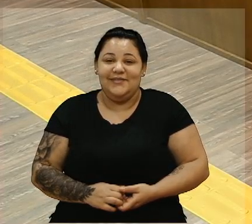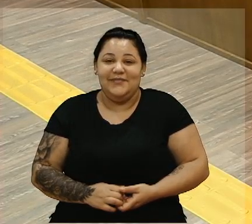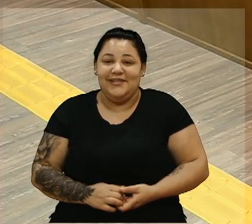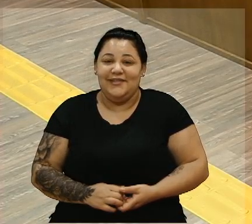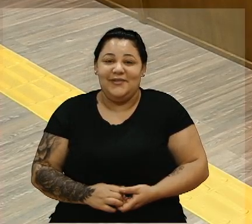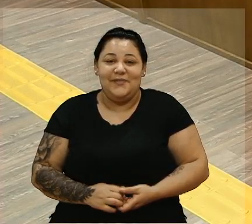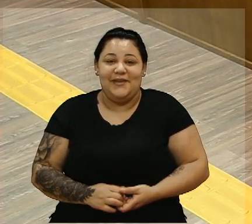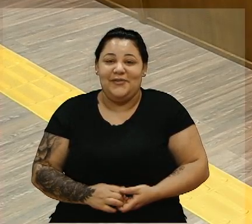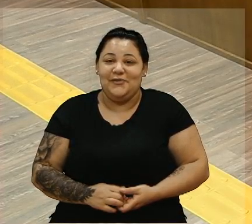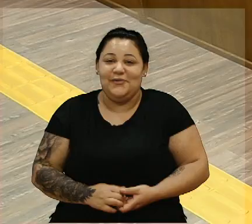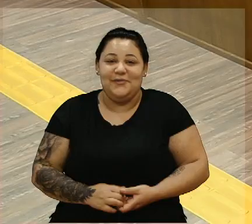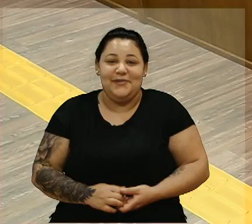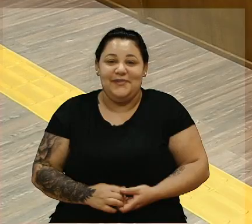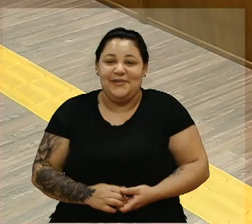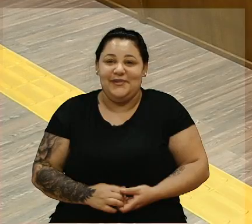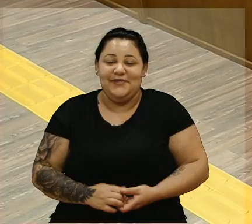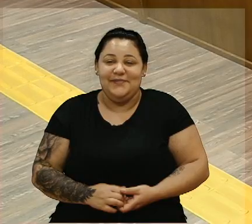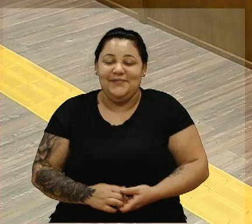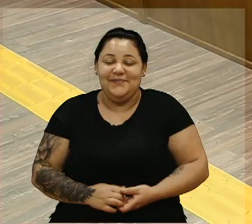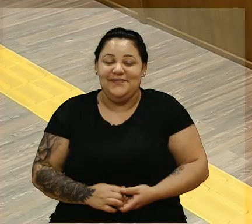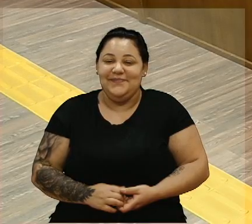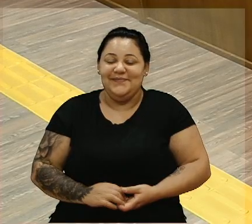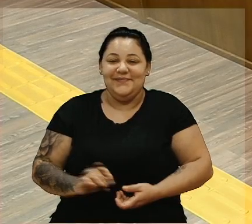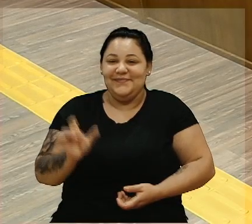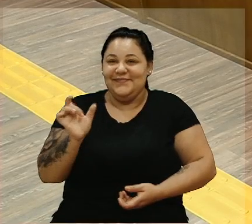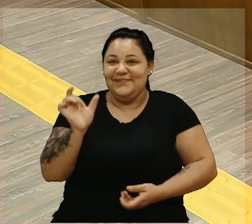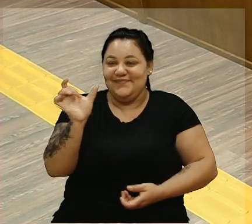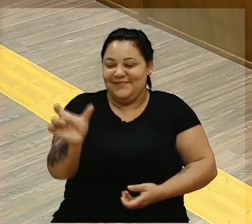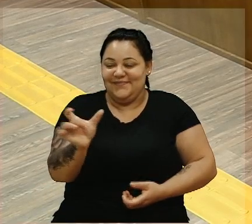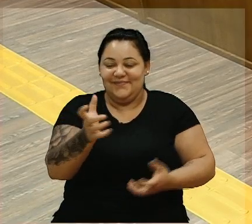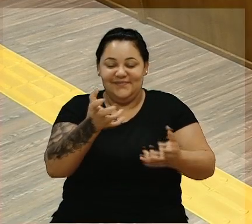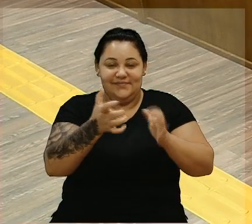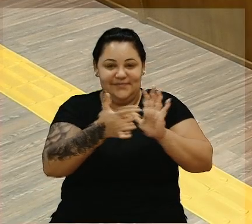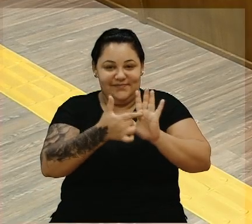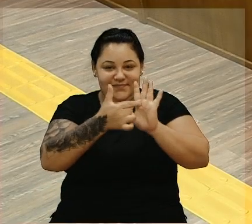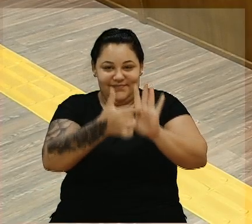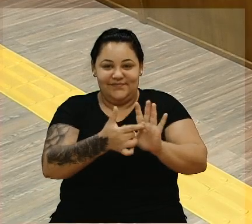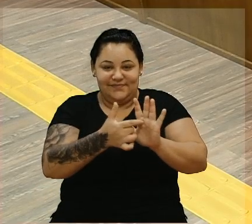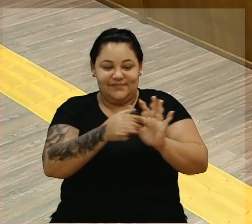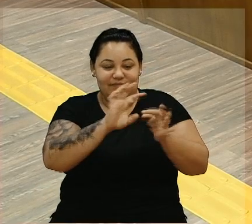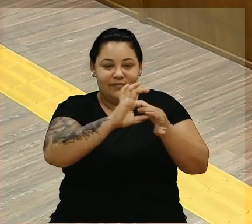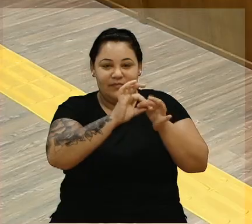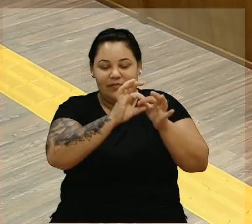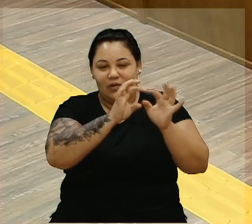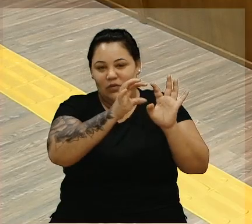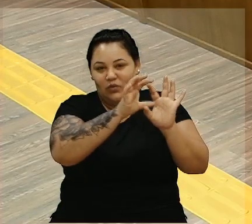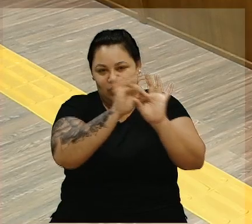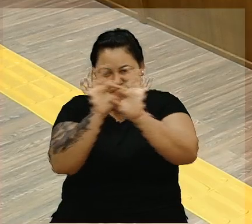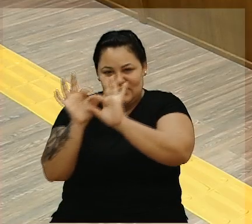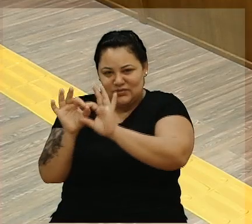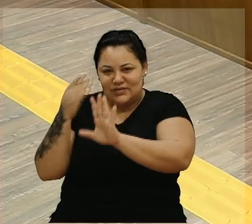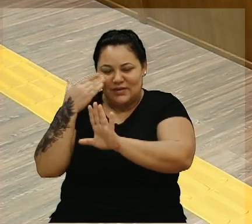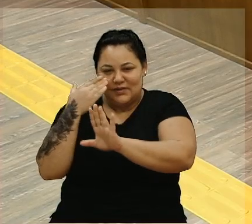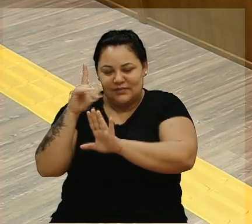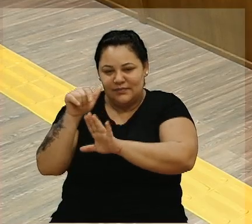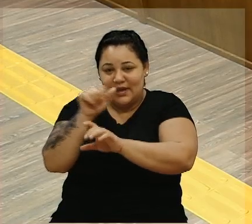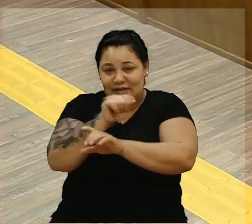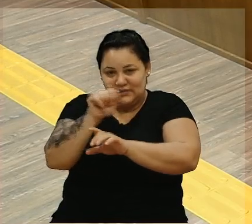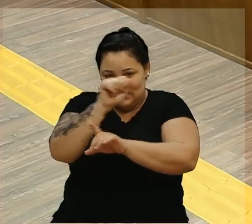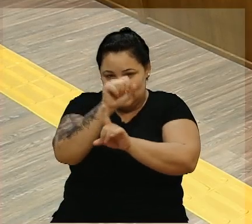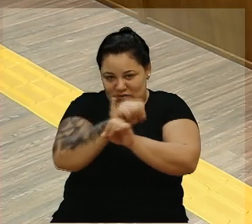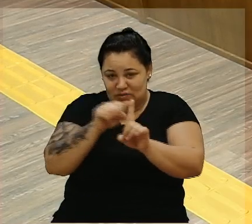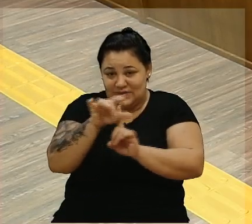Mando a palavra, o que é importante destacar, até para contextualizar um pouco melhor. A assistência social